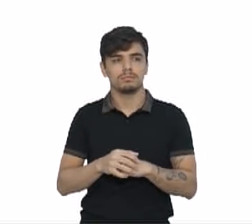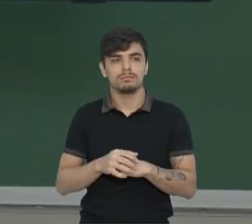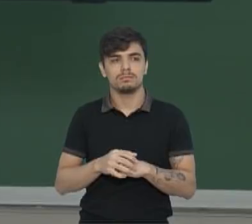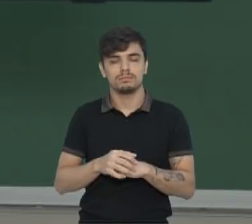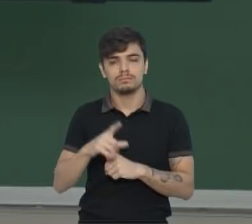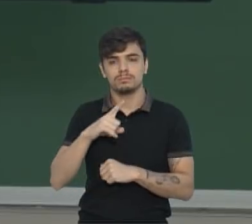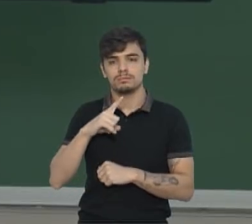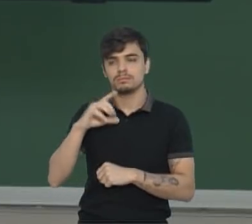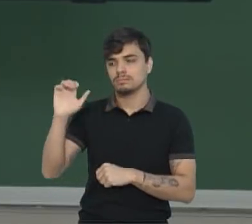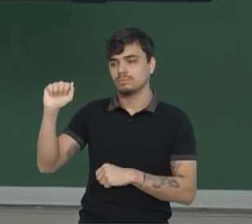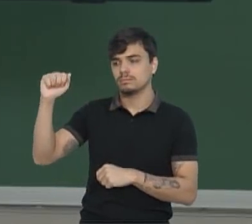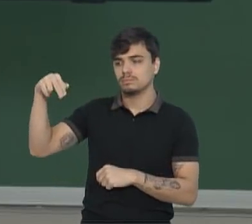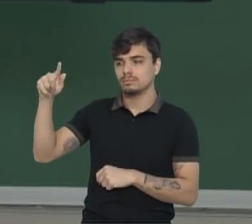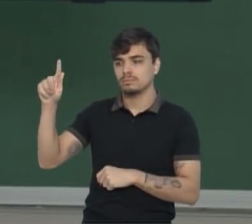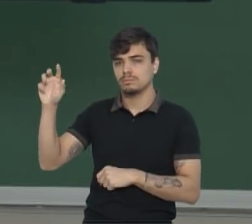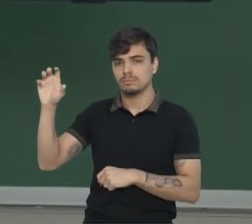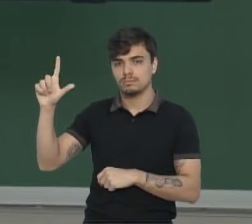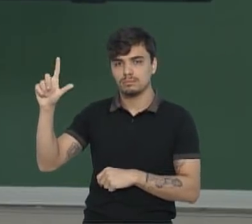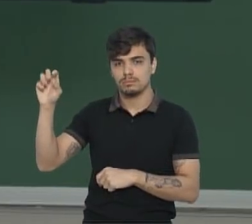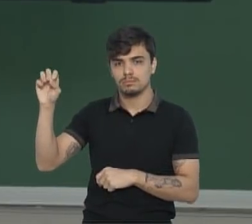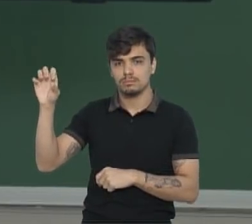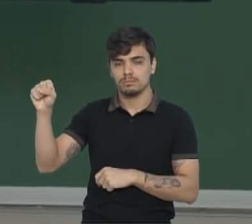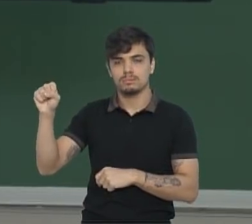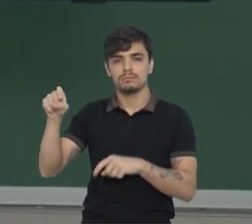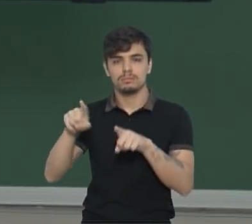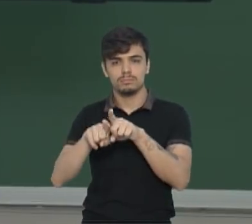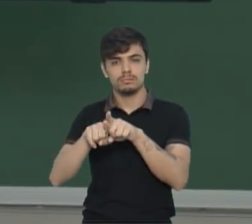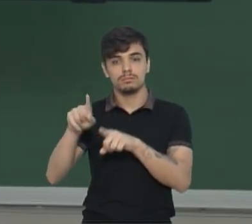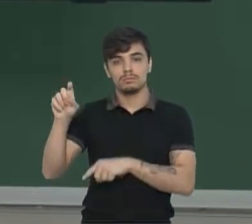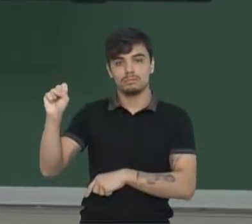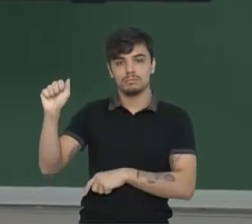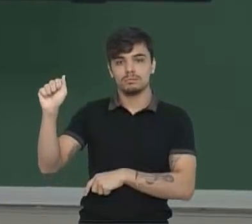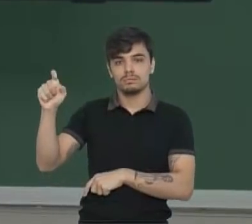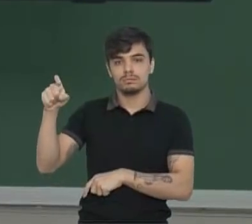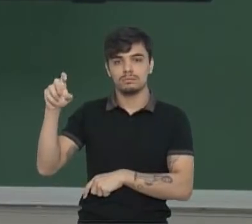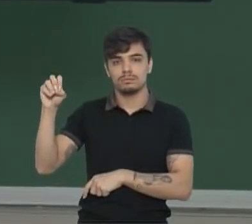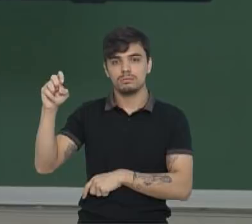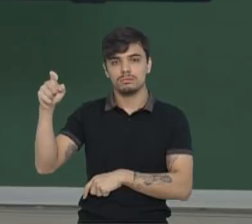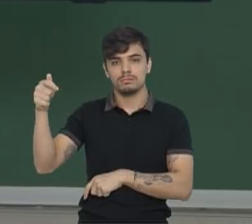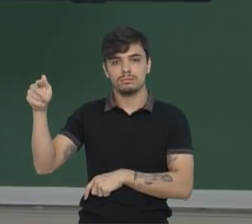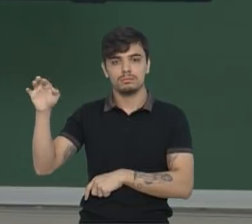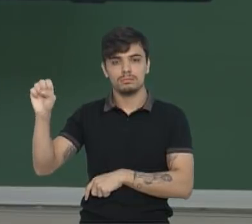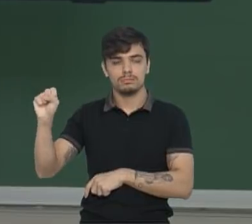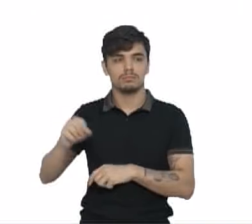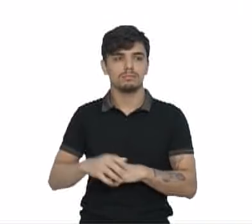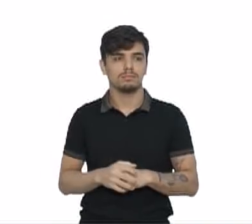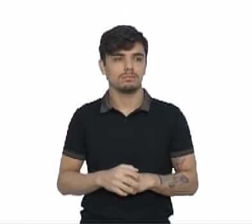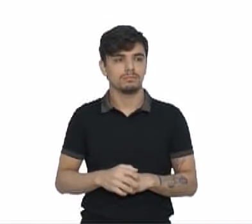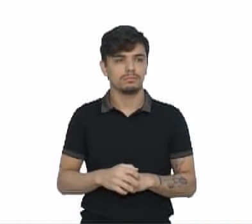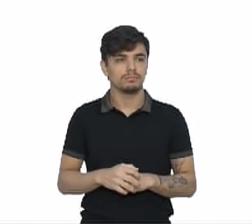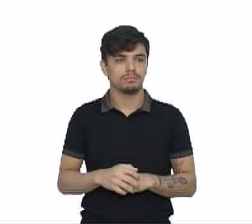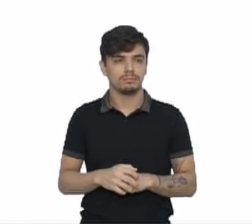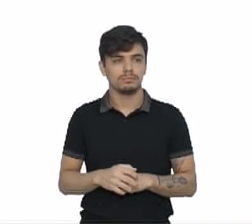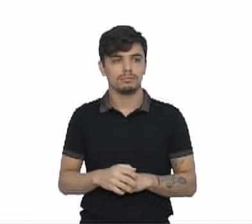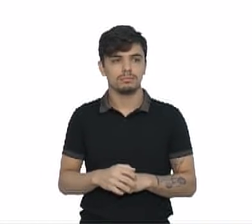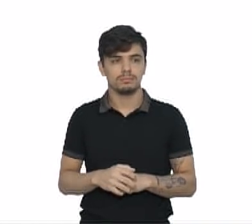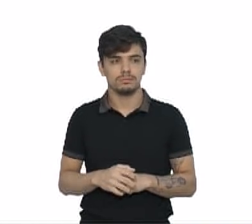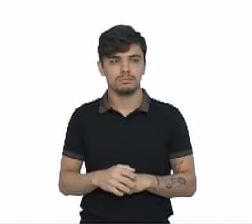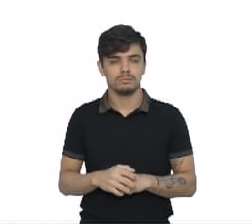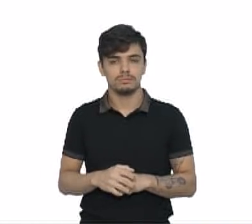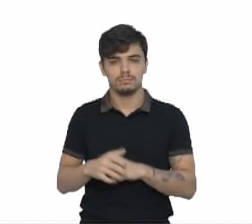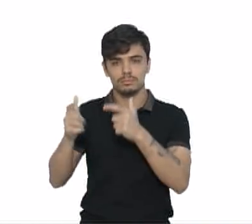os anglos, saxões. Eles fazem a migração até aqui a Britânia, anglo-saxões, tá? Então aqui,